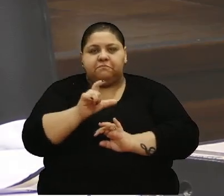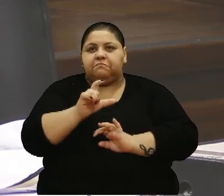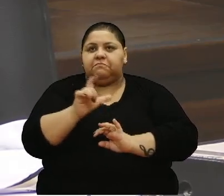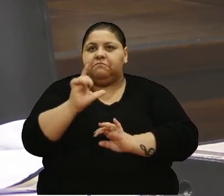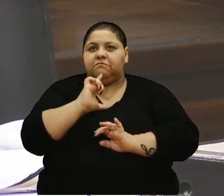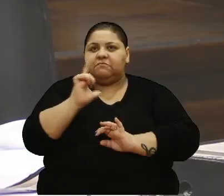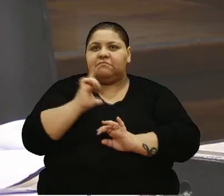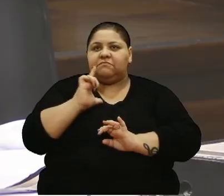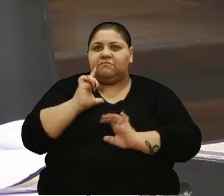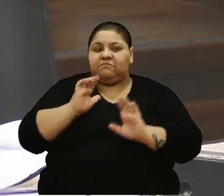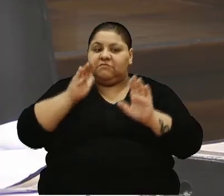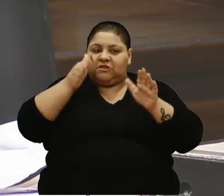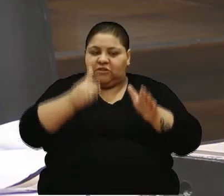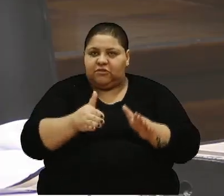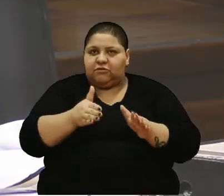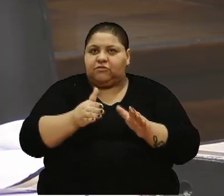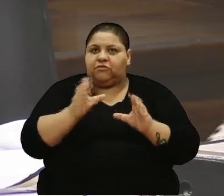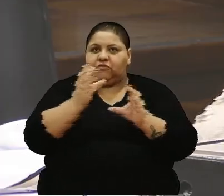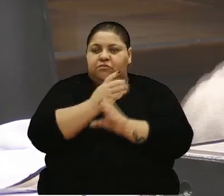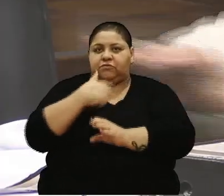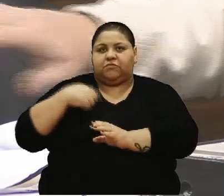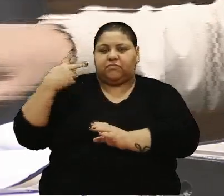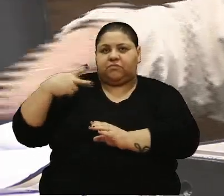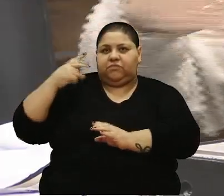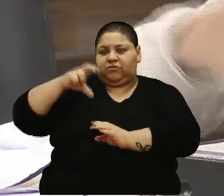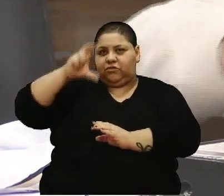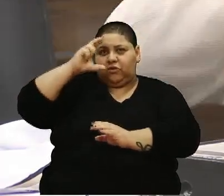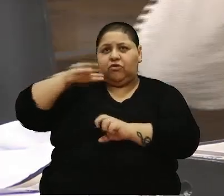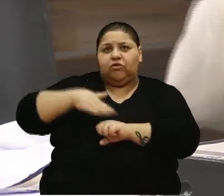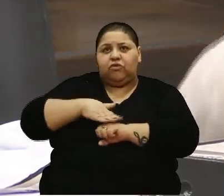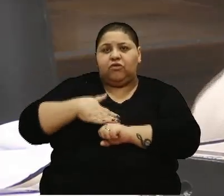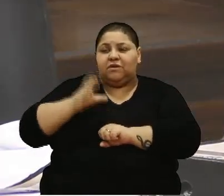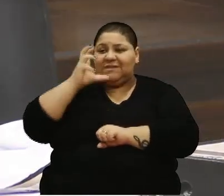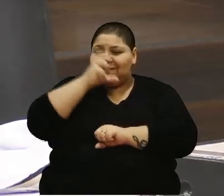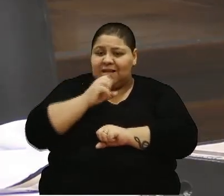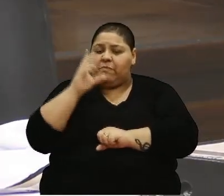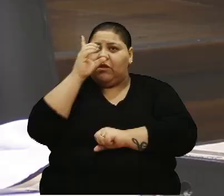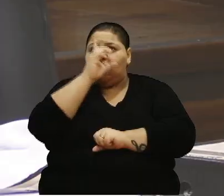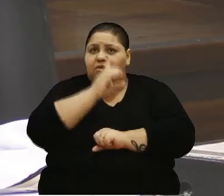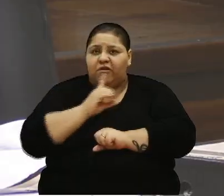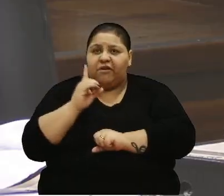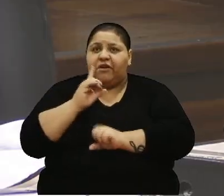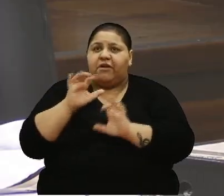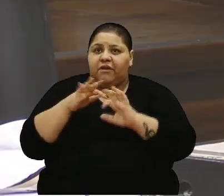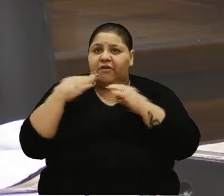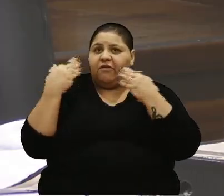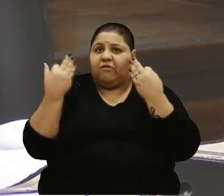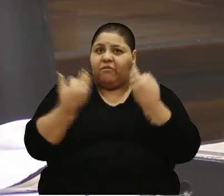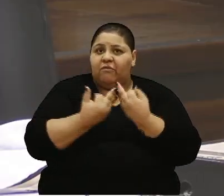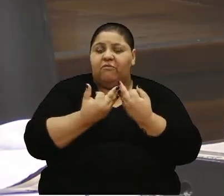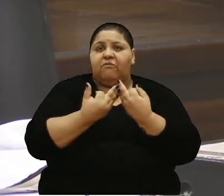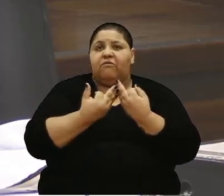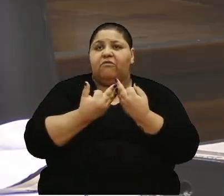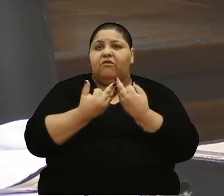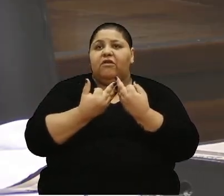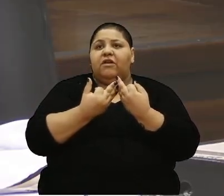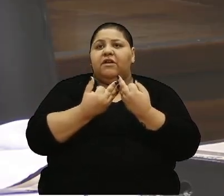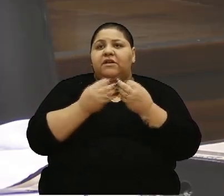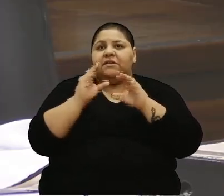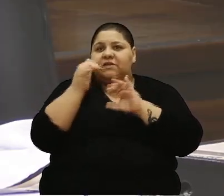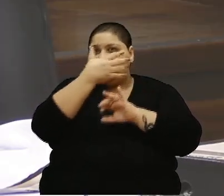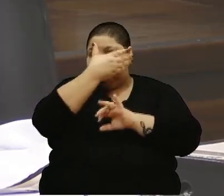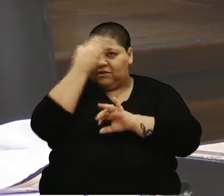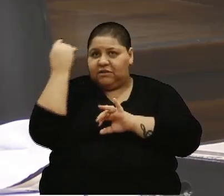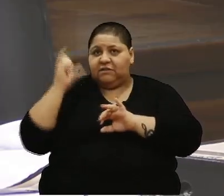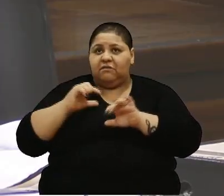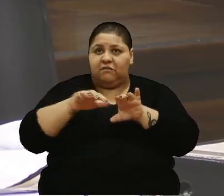ter que ter uma dedicação integral. Eu e a vereadora Sandra conversávamos ontem, é sábado, é domingo, e a família acaba ficando em segundo plano. Eu me licenciei aqui porque eu